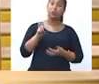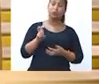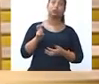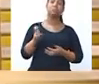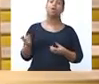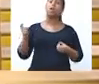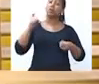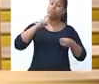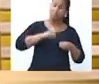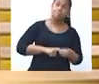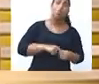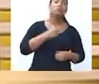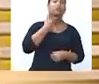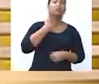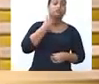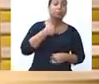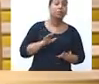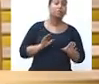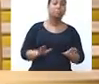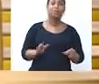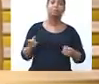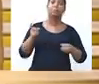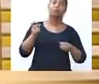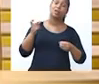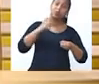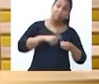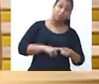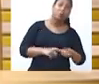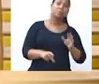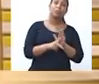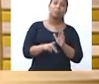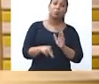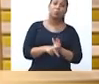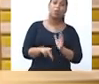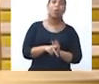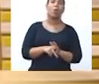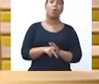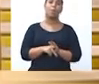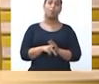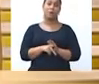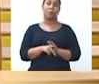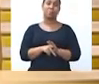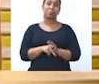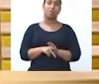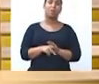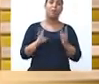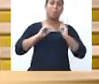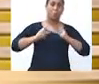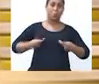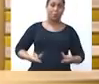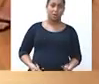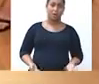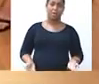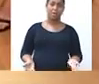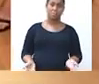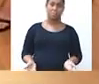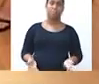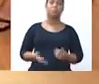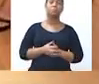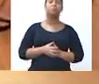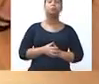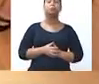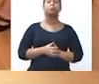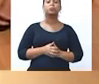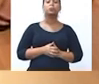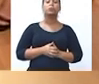elas retomam um certo interesse, mas aí elas voltam para a área de mais para as áreas de humanas. Tá lá, ela não tem. Não encontra, não, né? Não se encontra, né? E